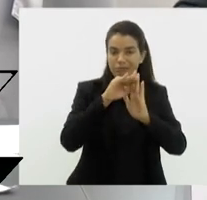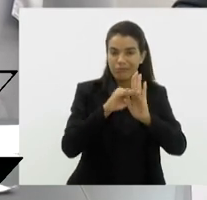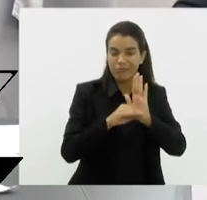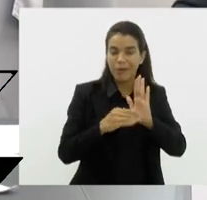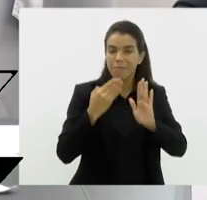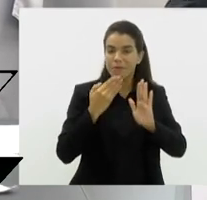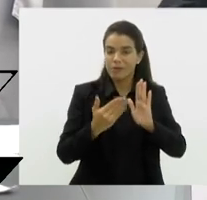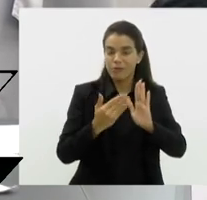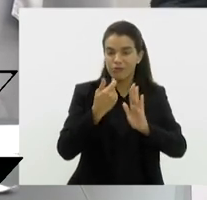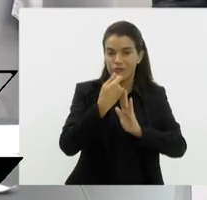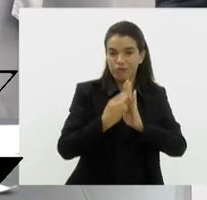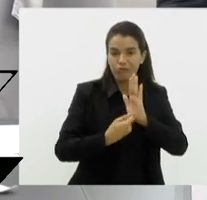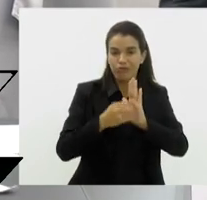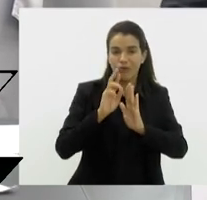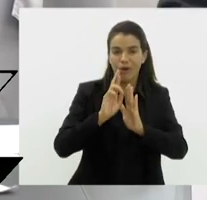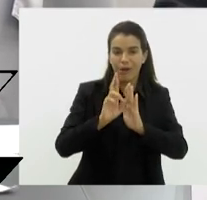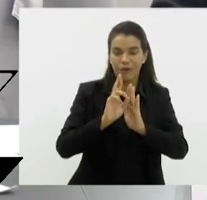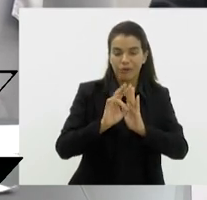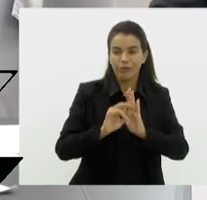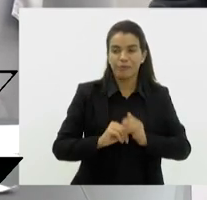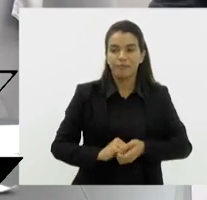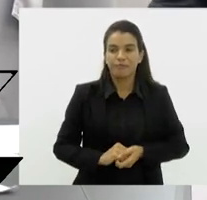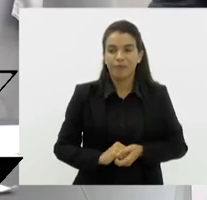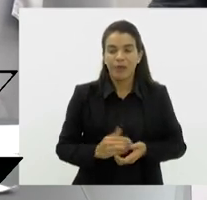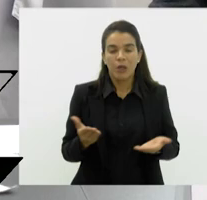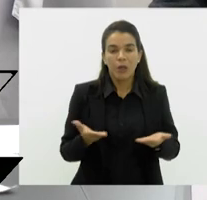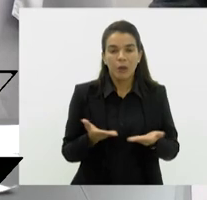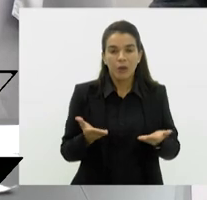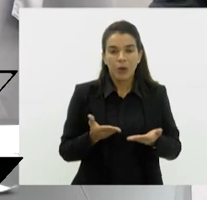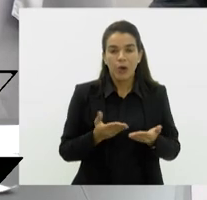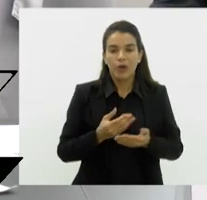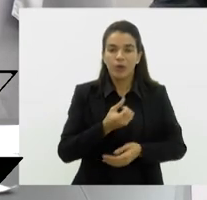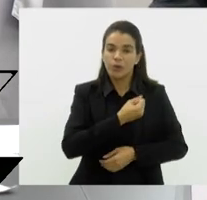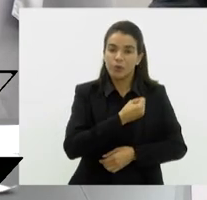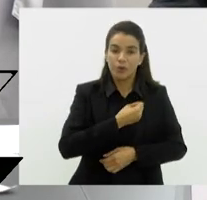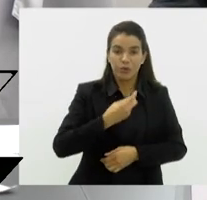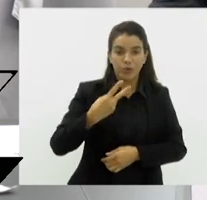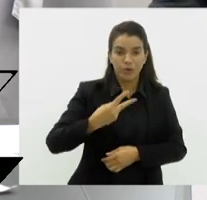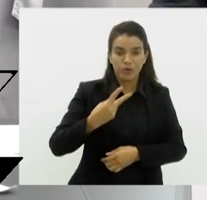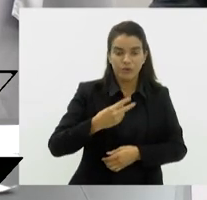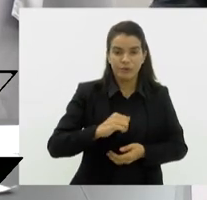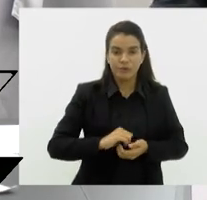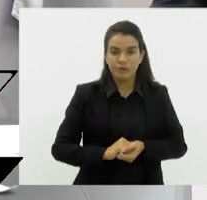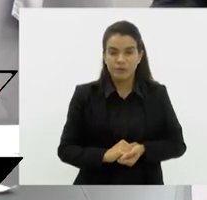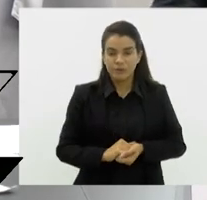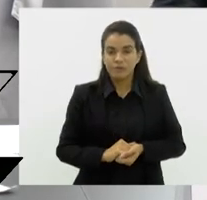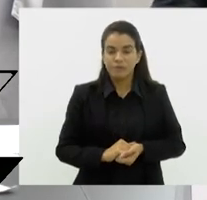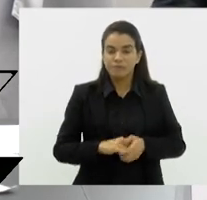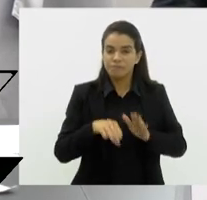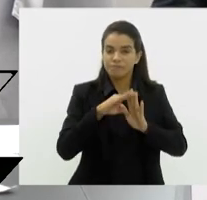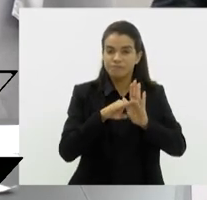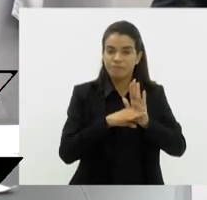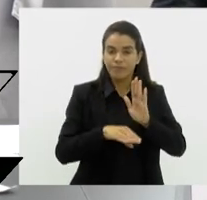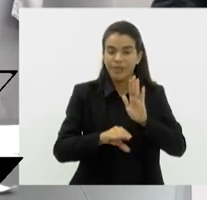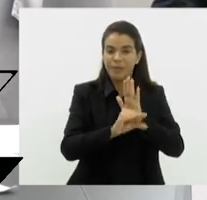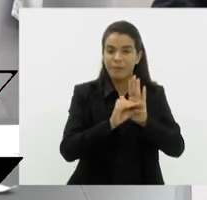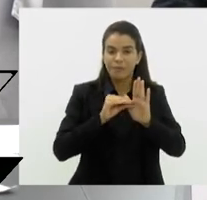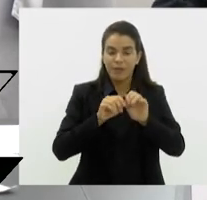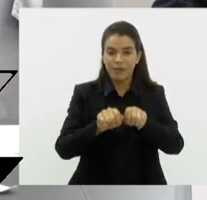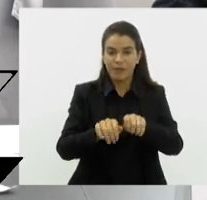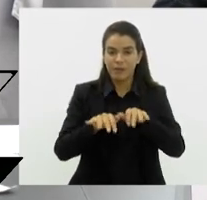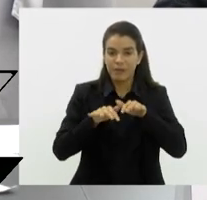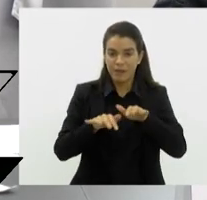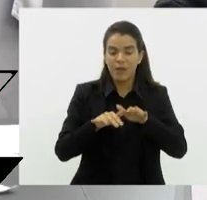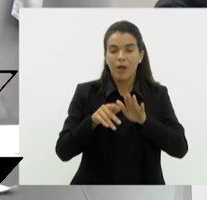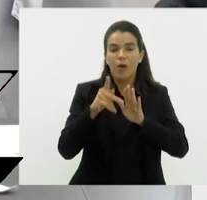pedido do relator. Então, passo ao item 2 da pauta. Emendas de plenário